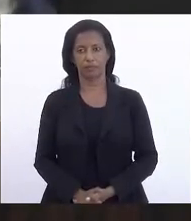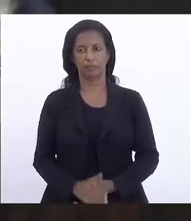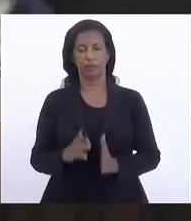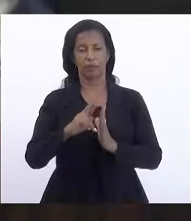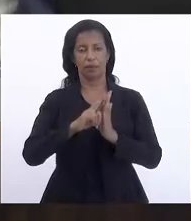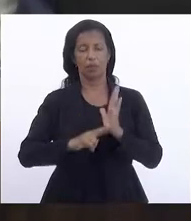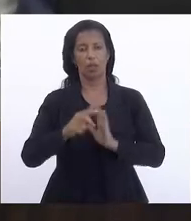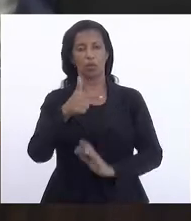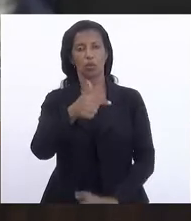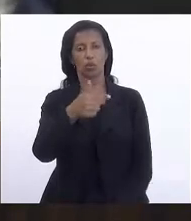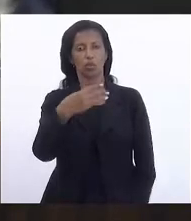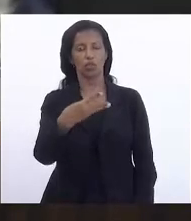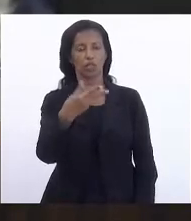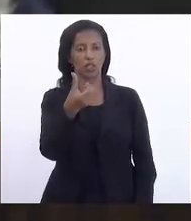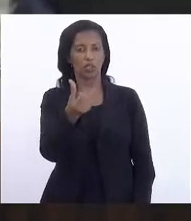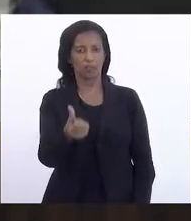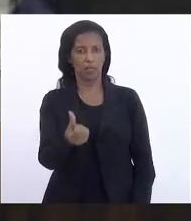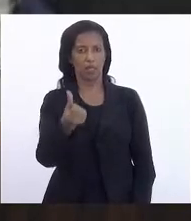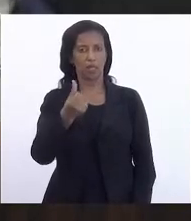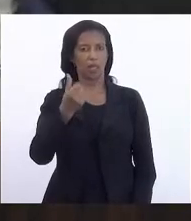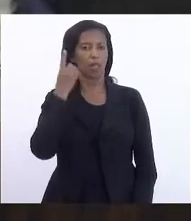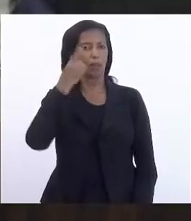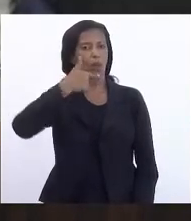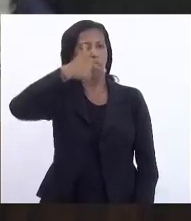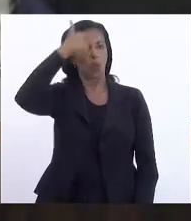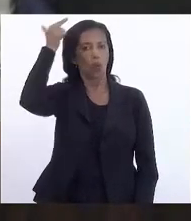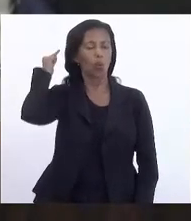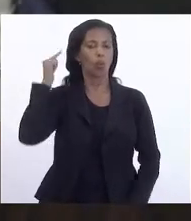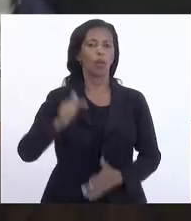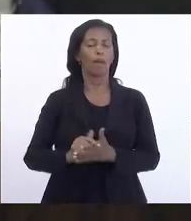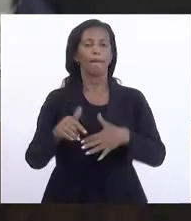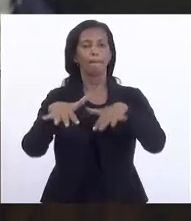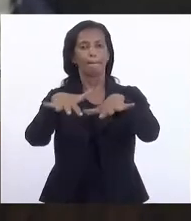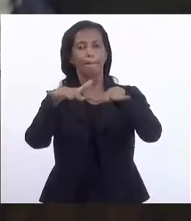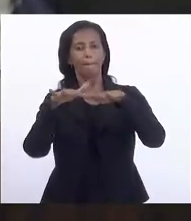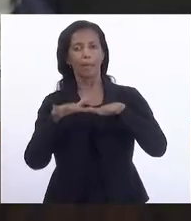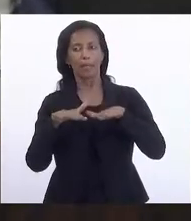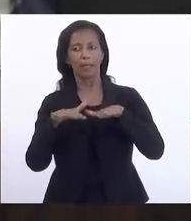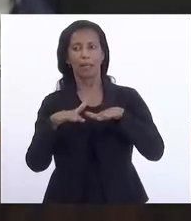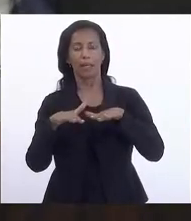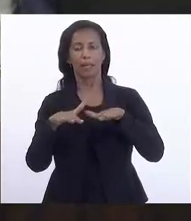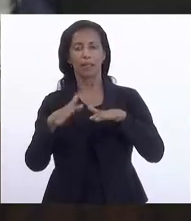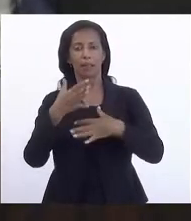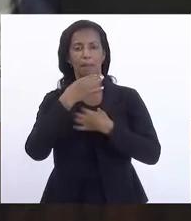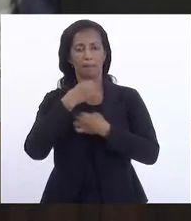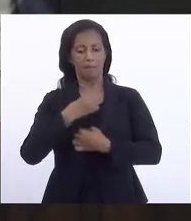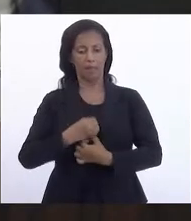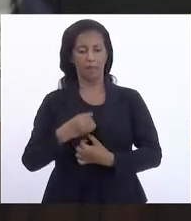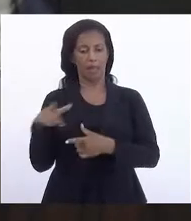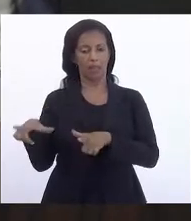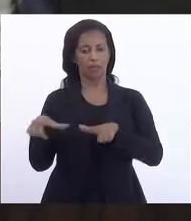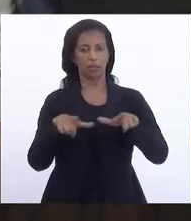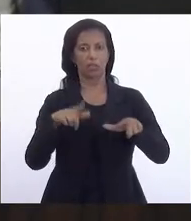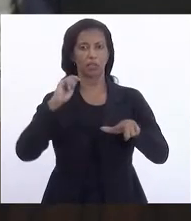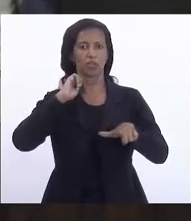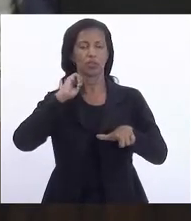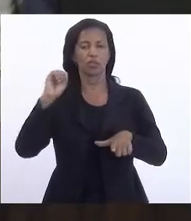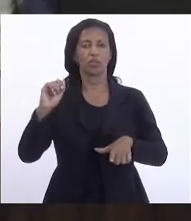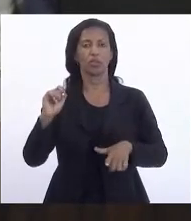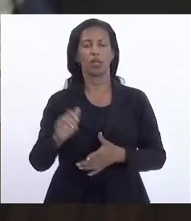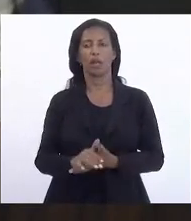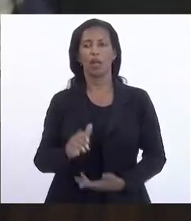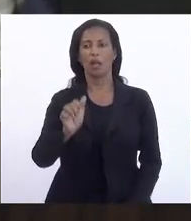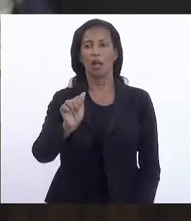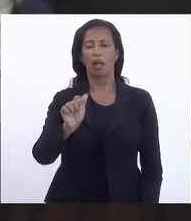requerimento 236-21 de autoria de deputada Luiz Paulo, que requer a concessão do plenário para a realização da sessão sonenta de entrega de medalhas tiradentes ao senhor